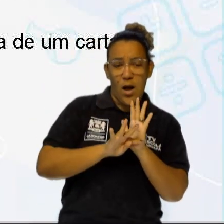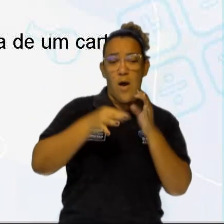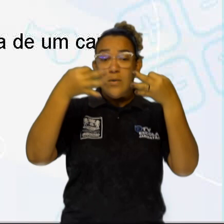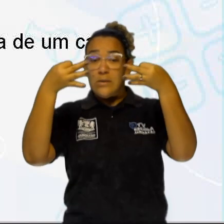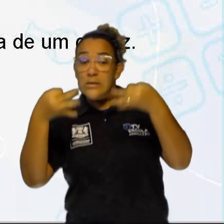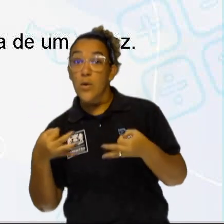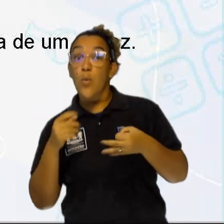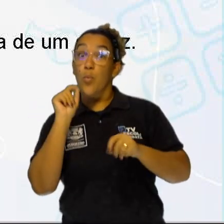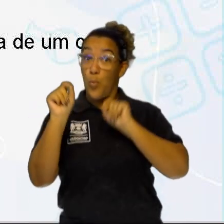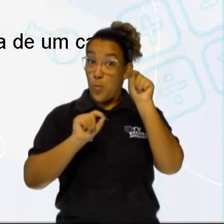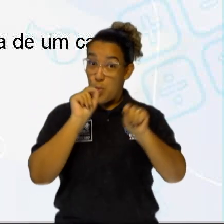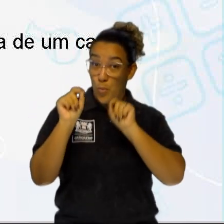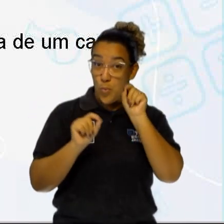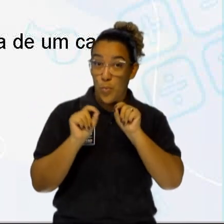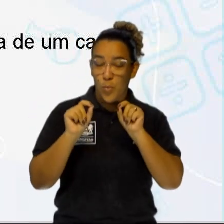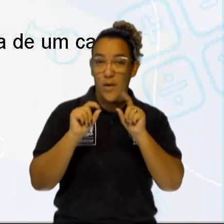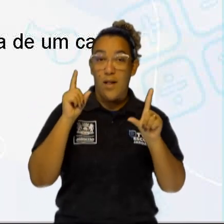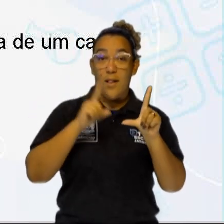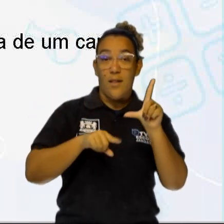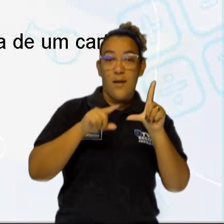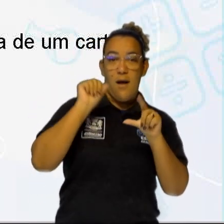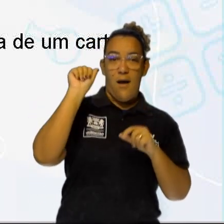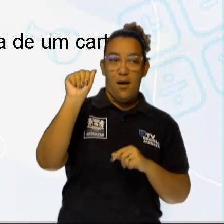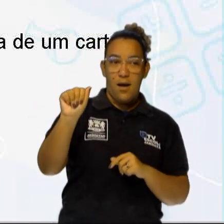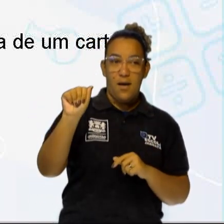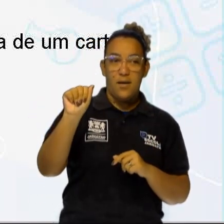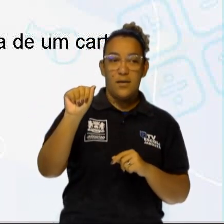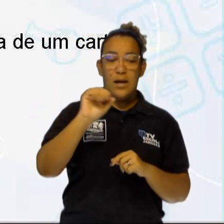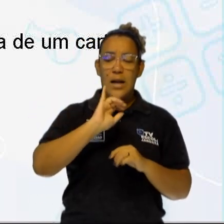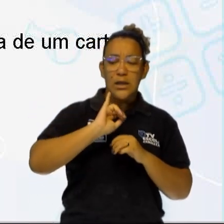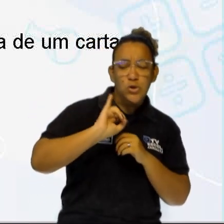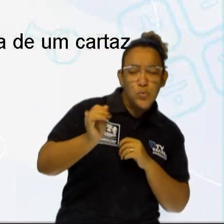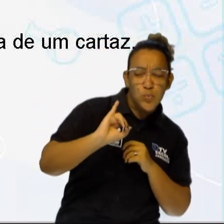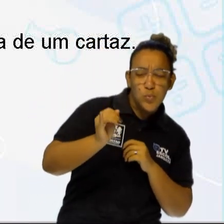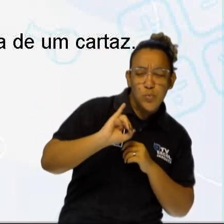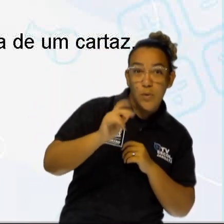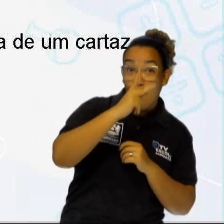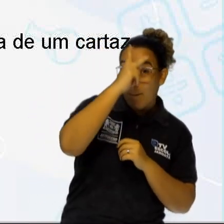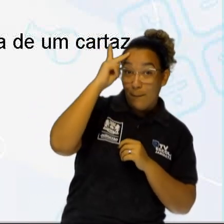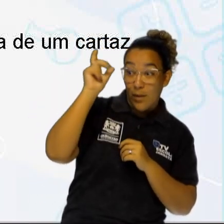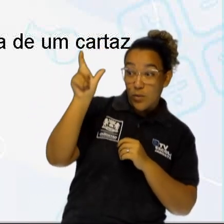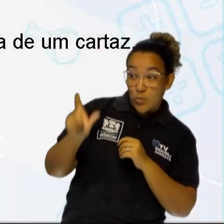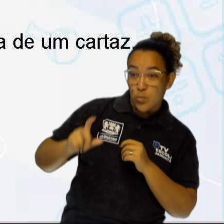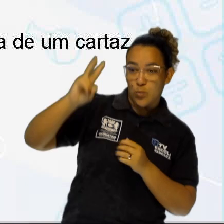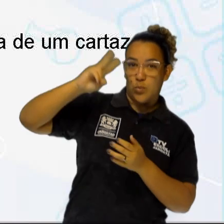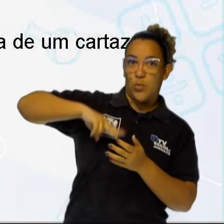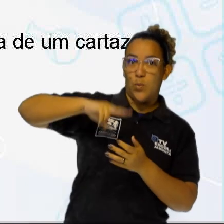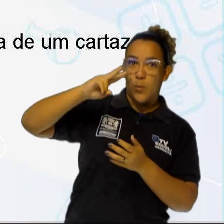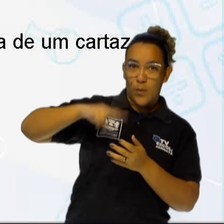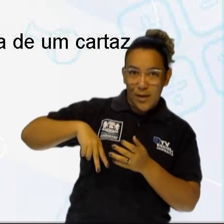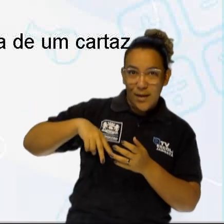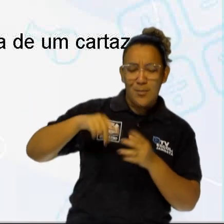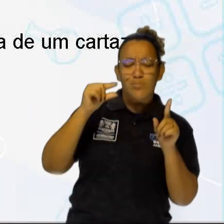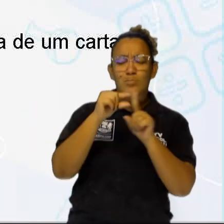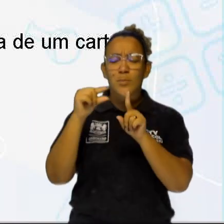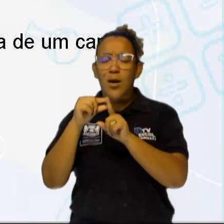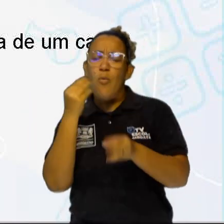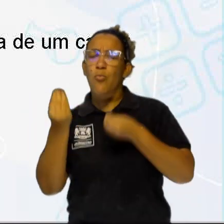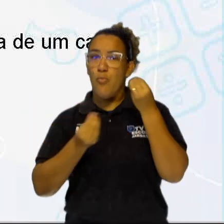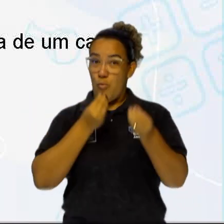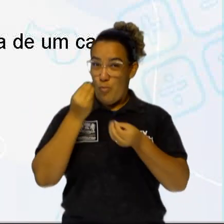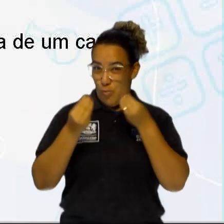letra A, tem como finalidade de instruir o leitor a respeito do modo como lidar com as palavras. Pode